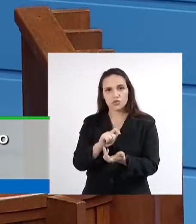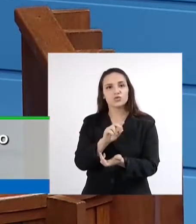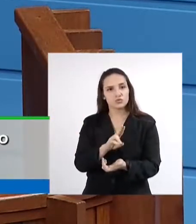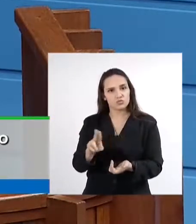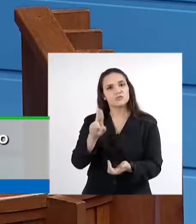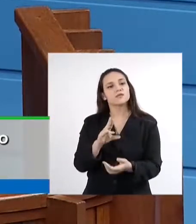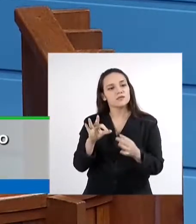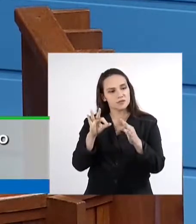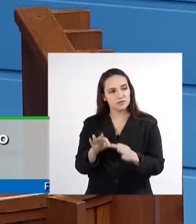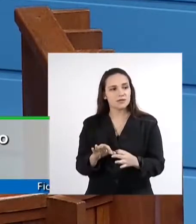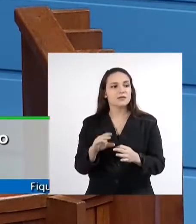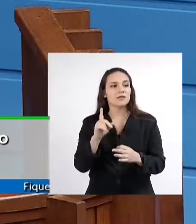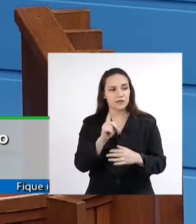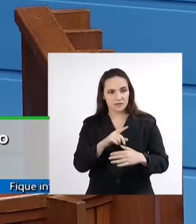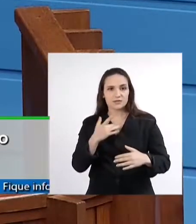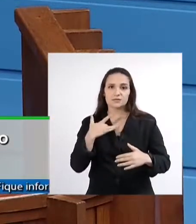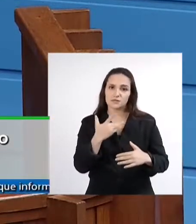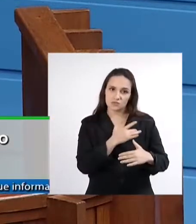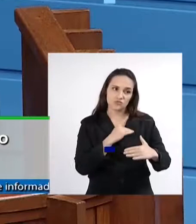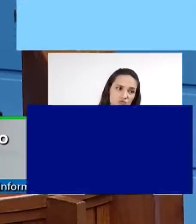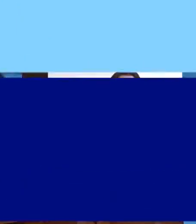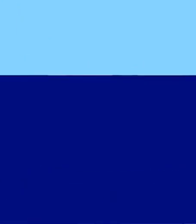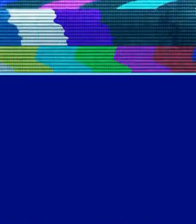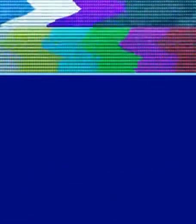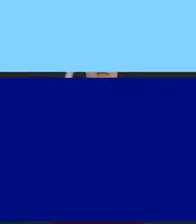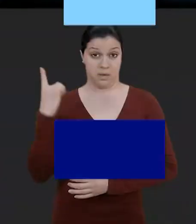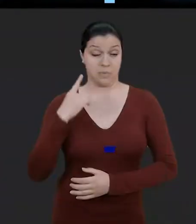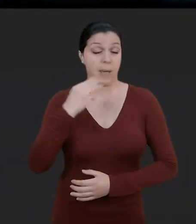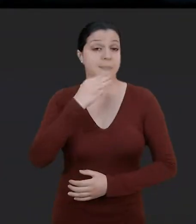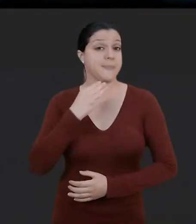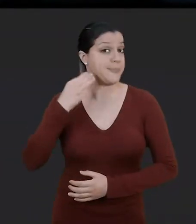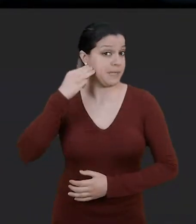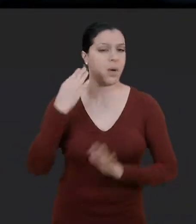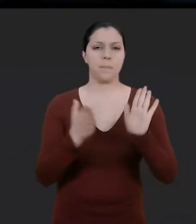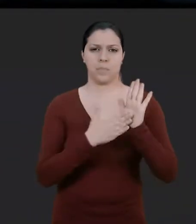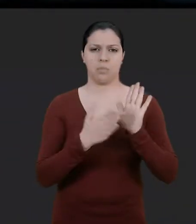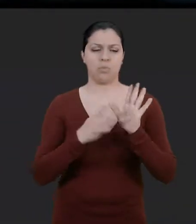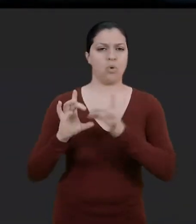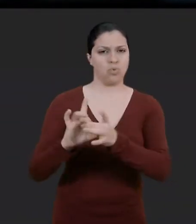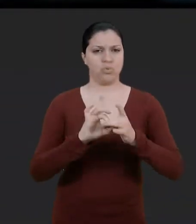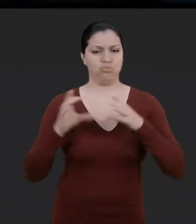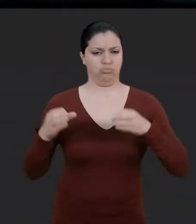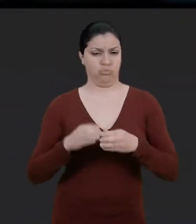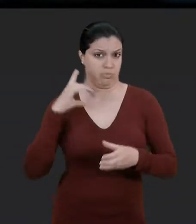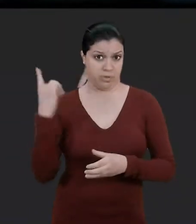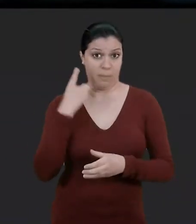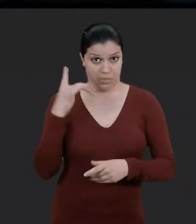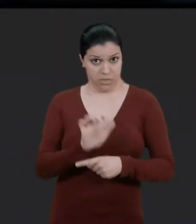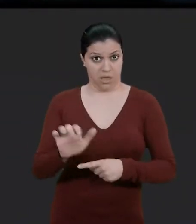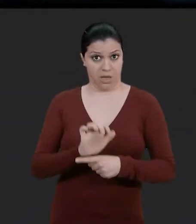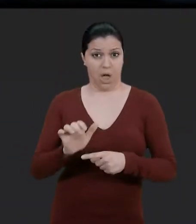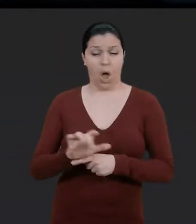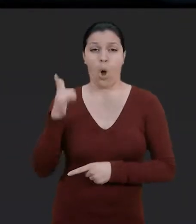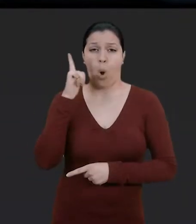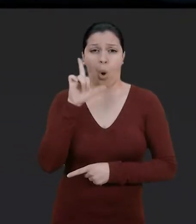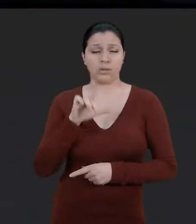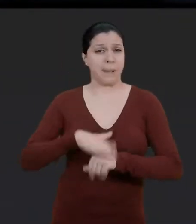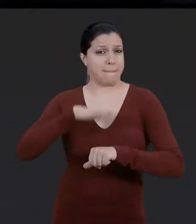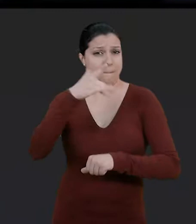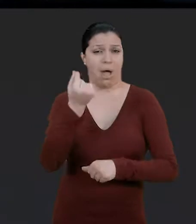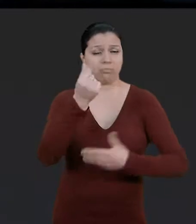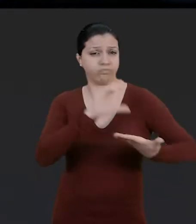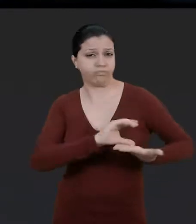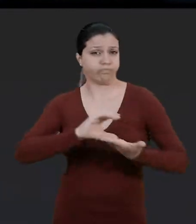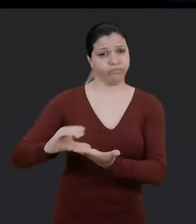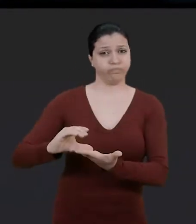dinheiro volte a virar saúde para a nossa população. O deputado Marçal Filho propõe união do Parlamento Estadual para obter